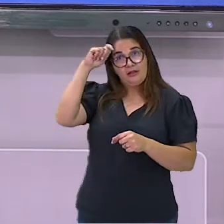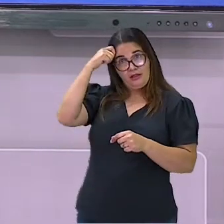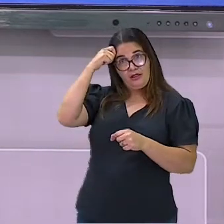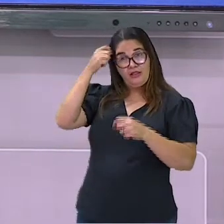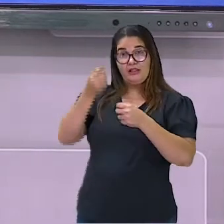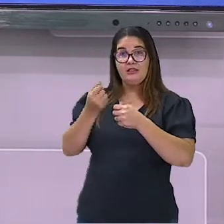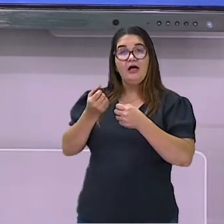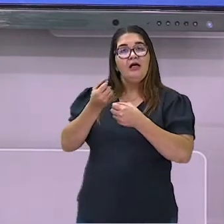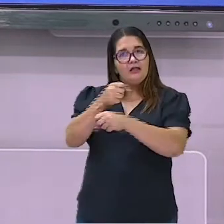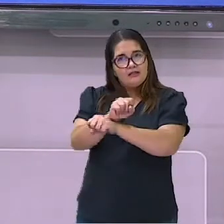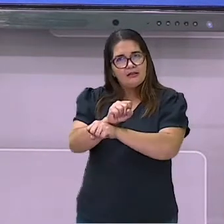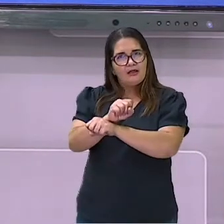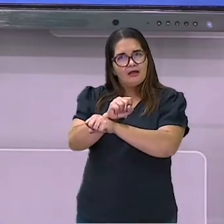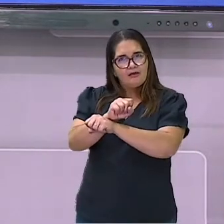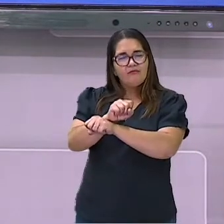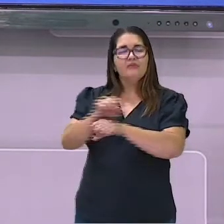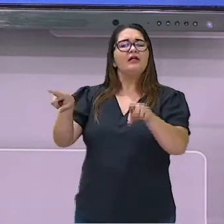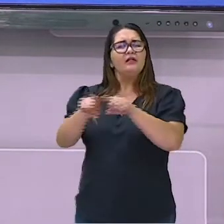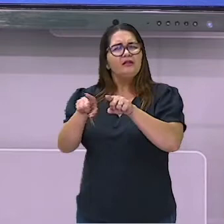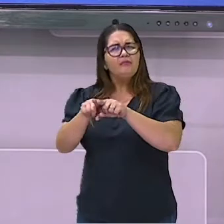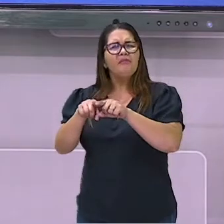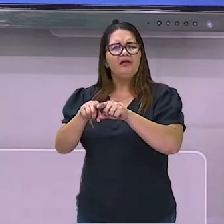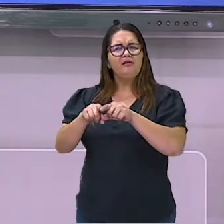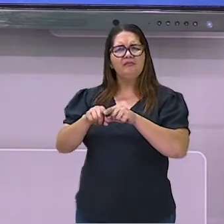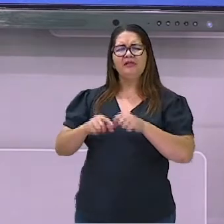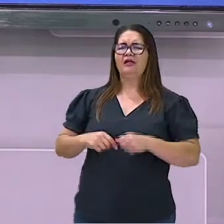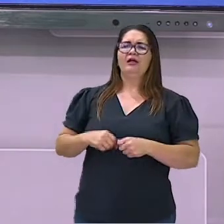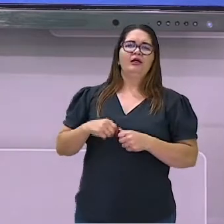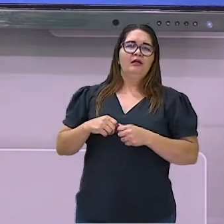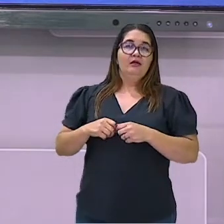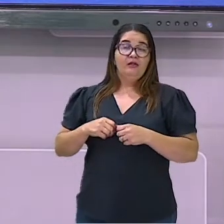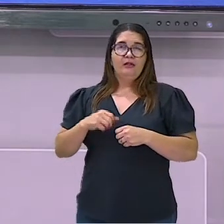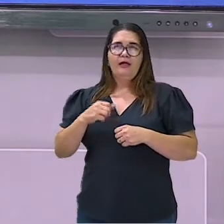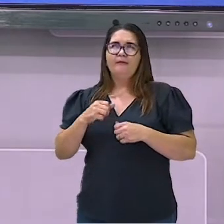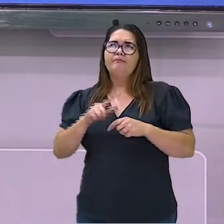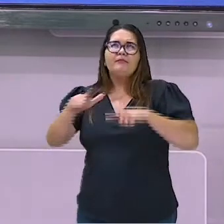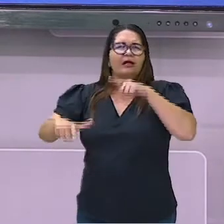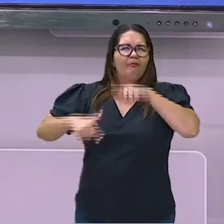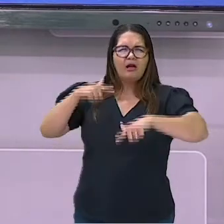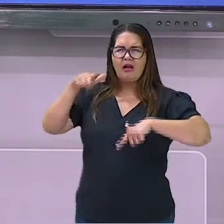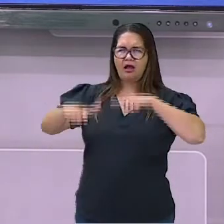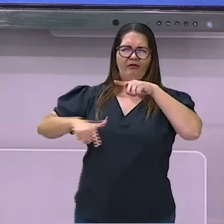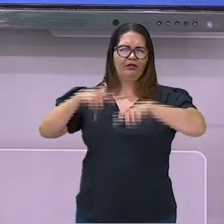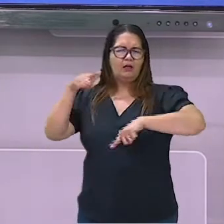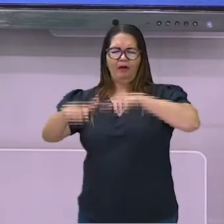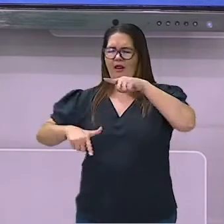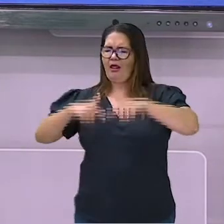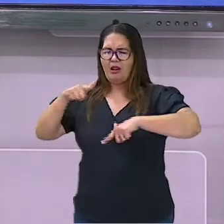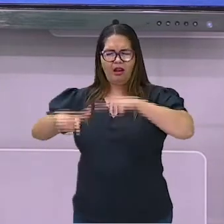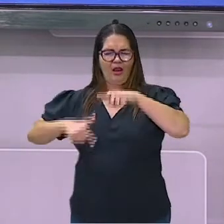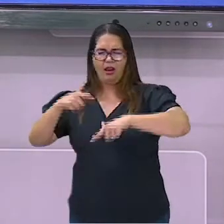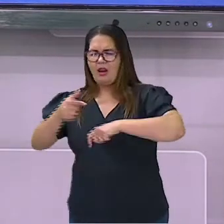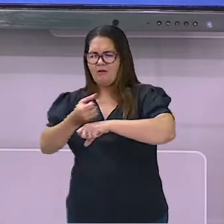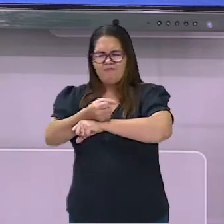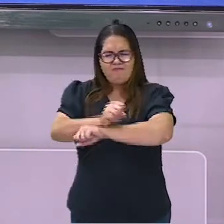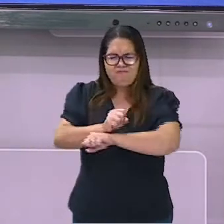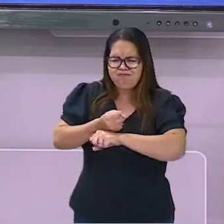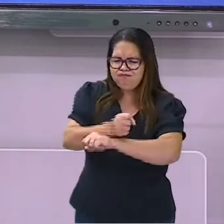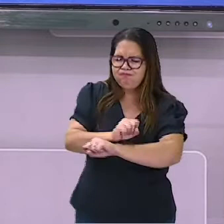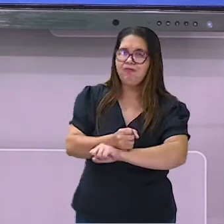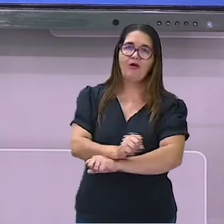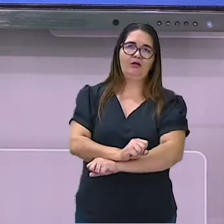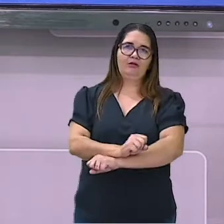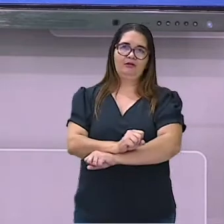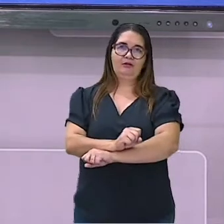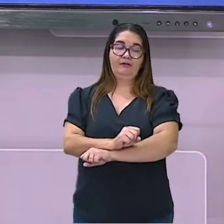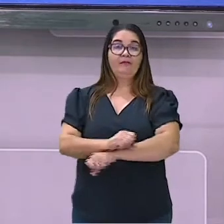domésticas para os senhores de engenho e também trabalhavam no eito, ou seja, na plantação da cana-de-açúcar.